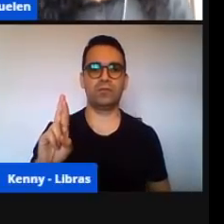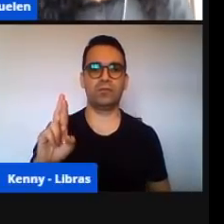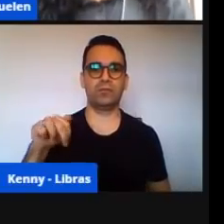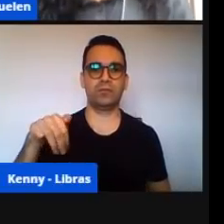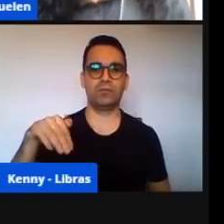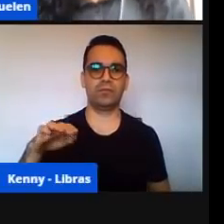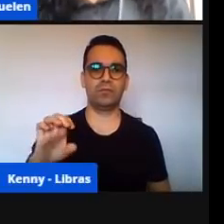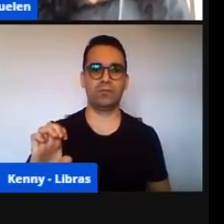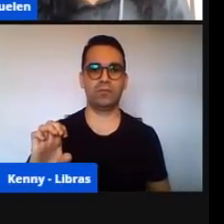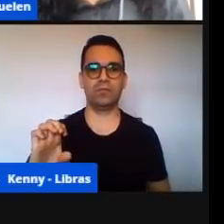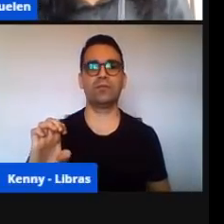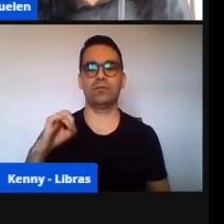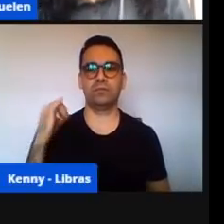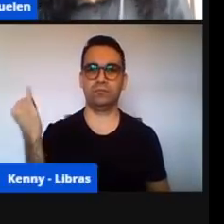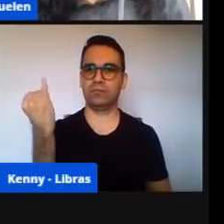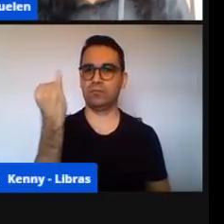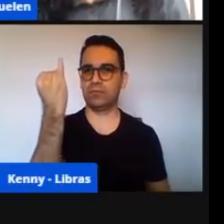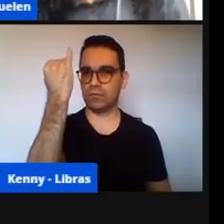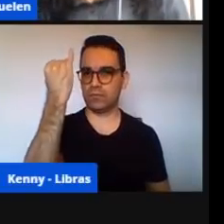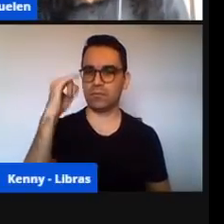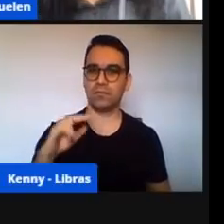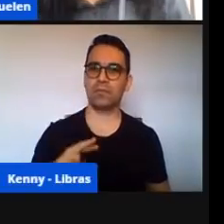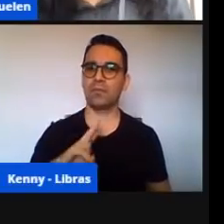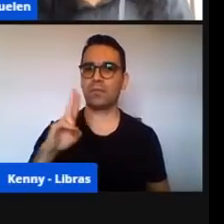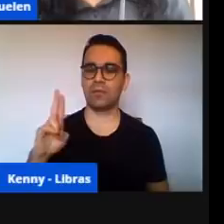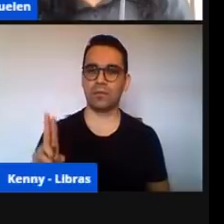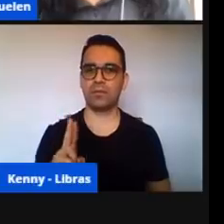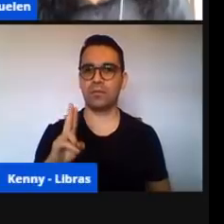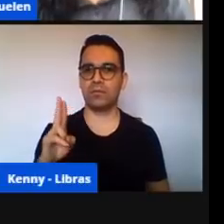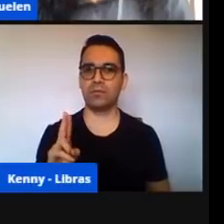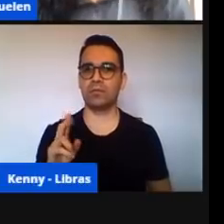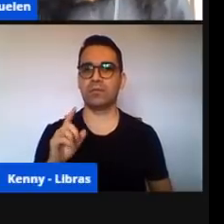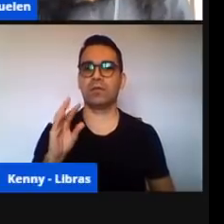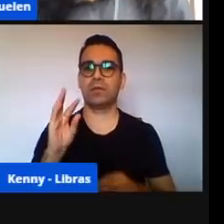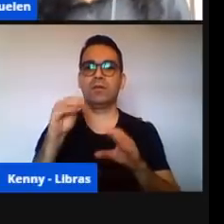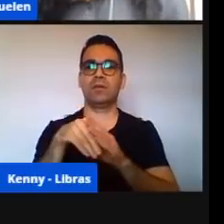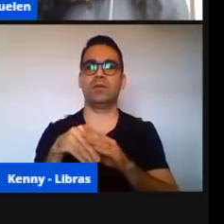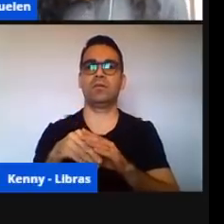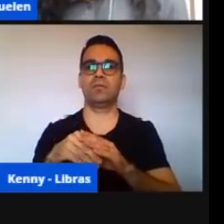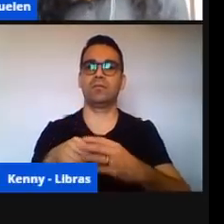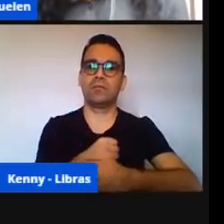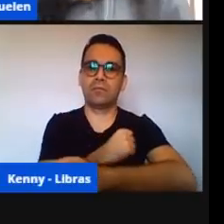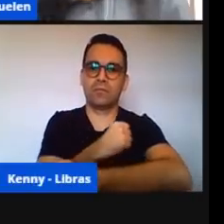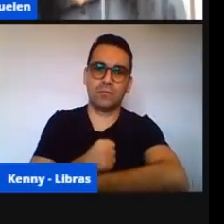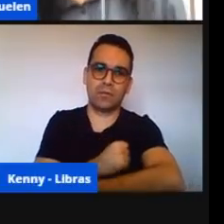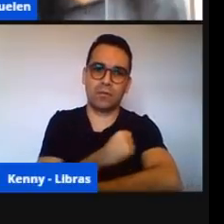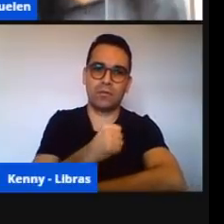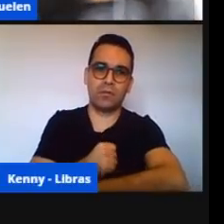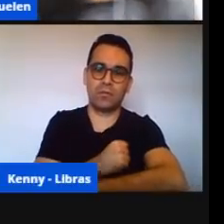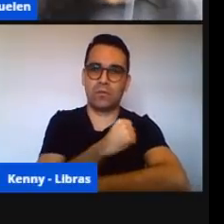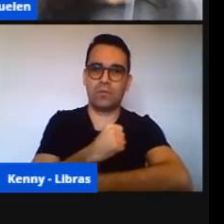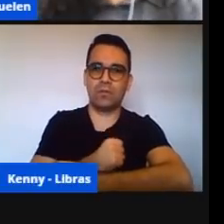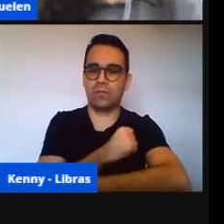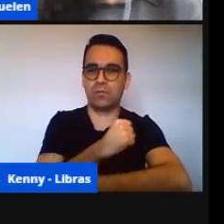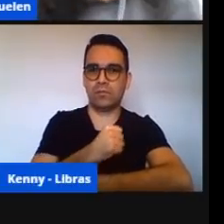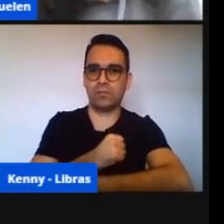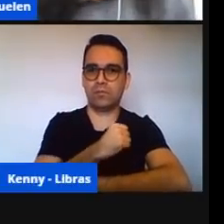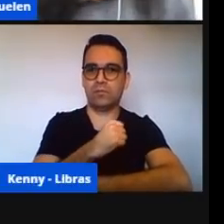utilizado exclusivamente dentro da área de produção. Tá? Então, você vai até a